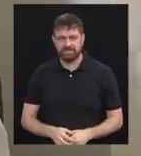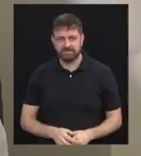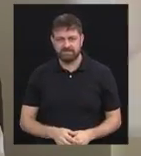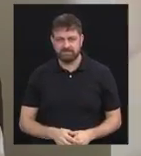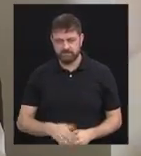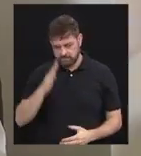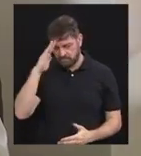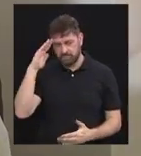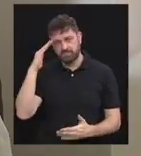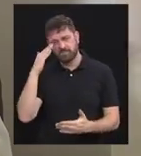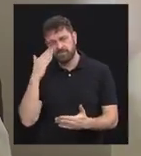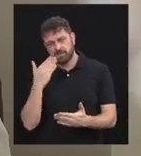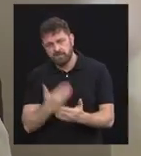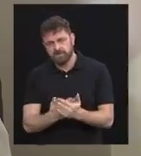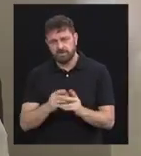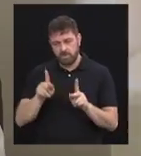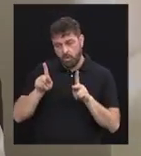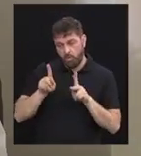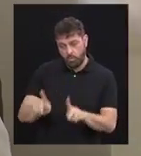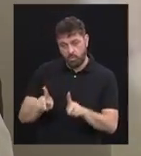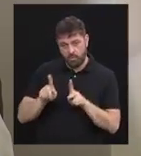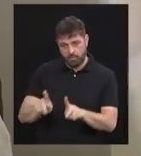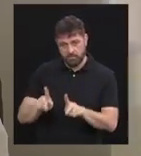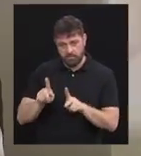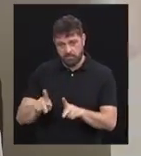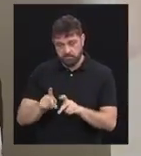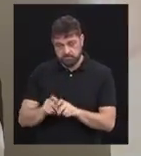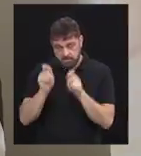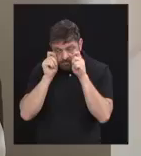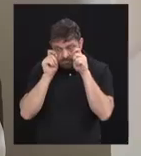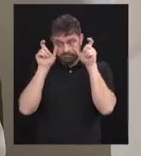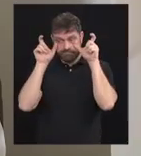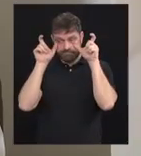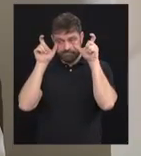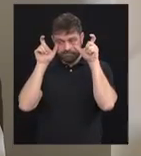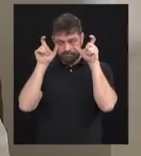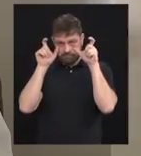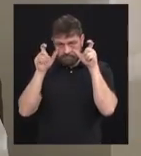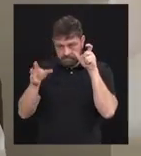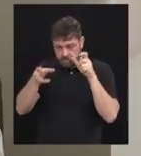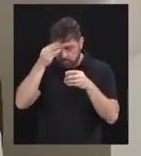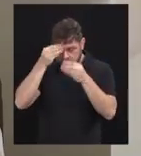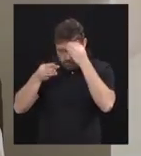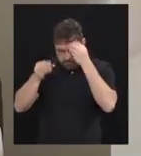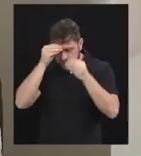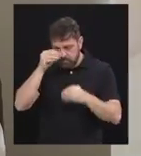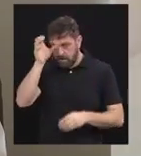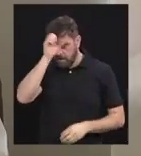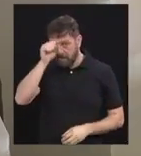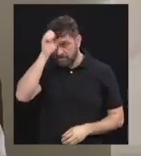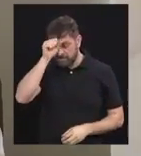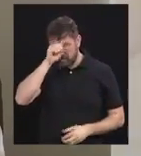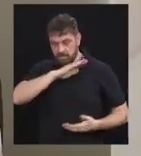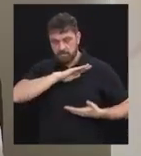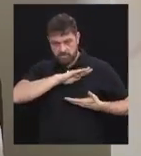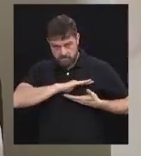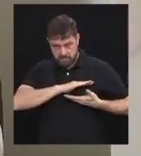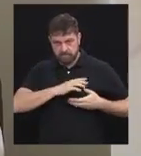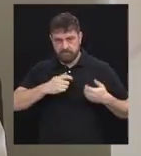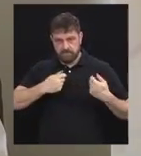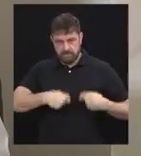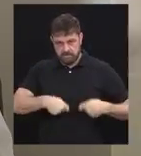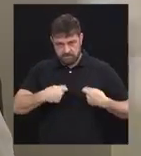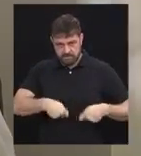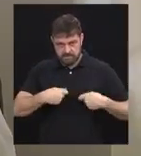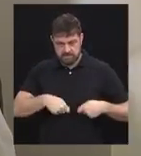Eu acredito que a população está sabendo de que tem que fazer a mamografia, que tem que fazer o